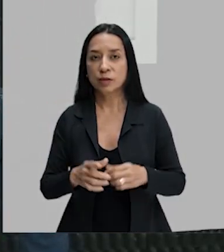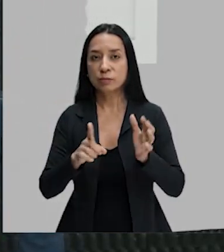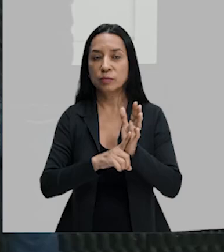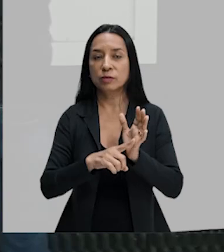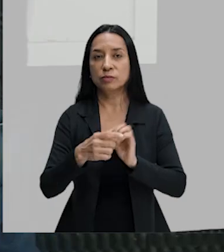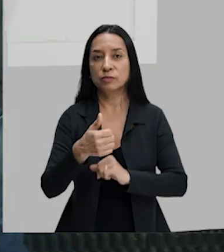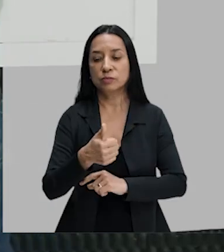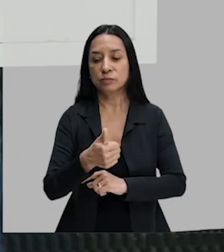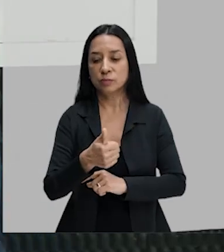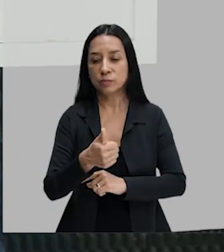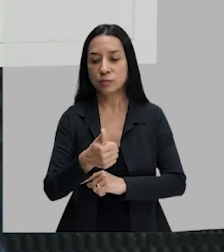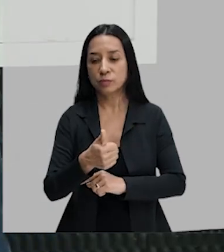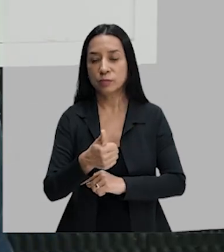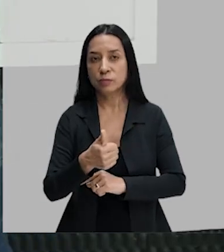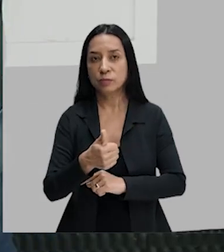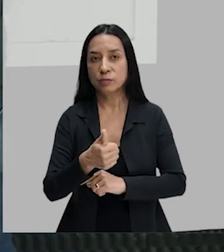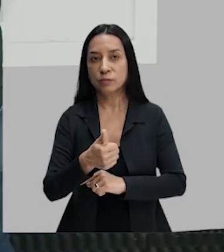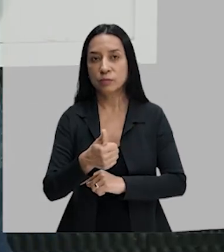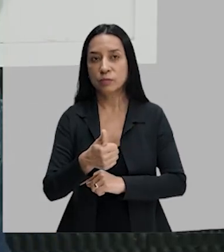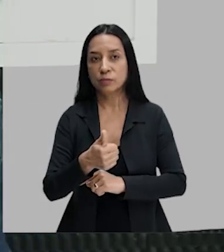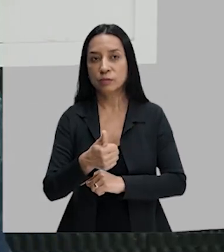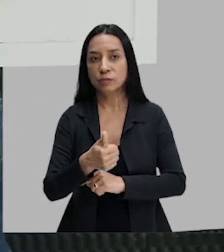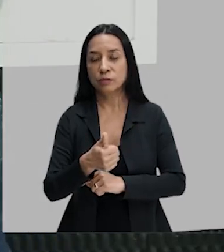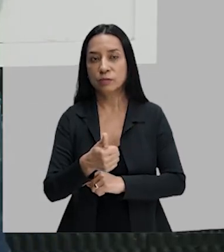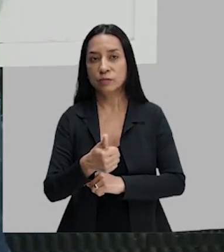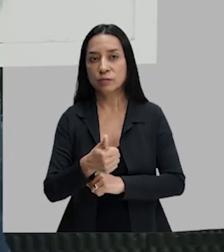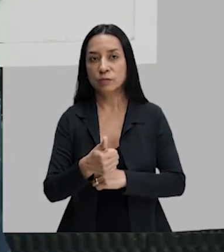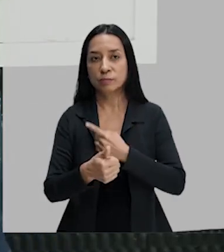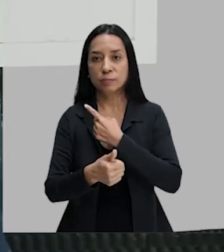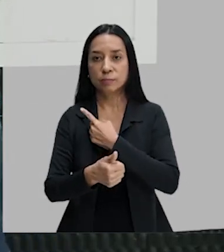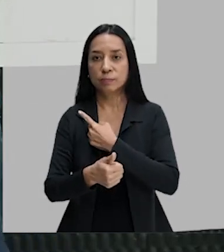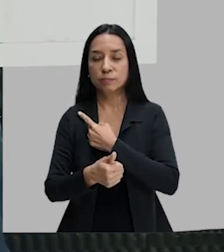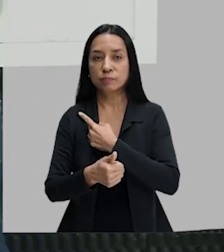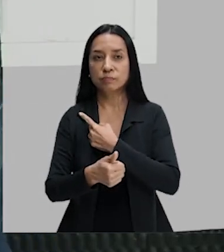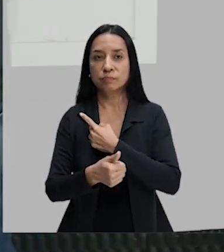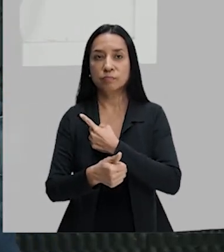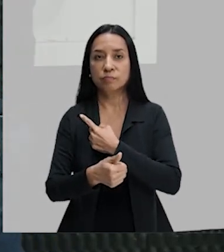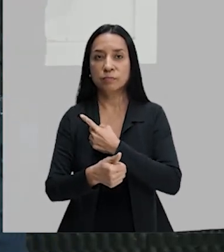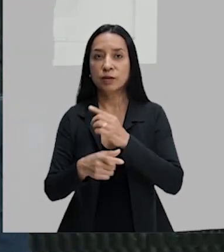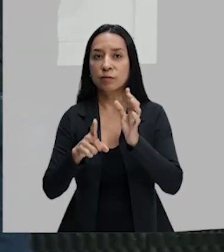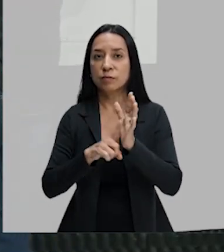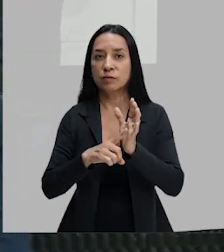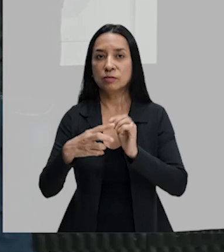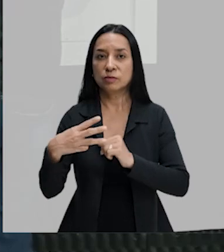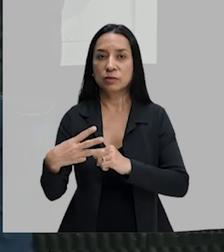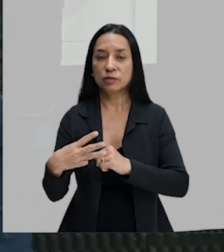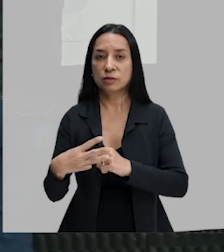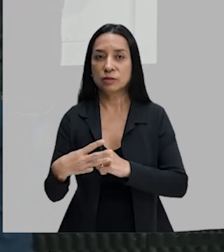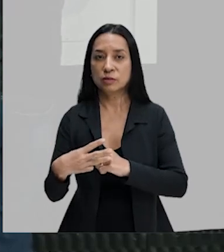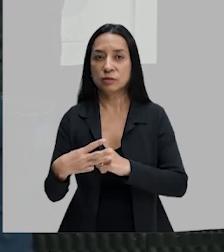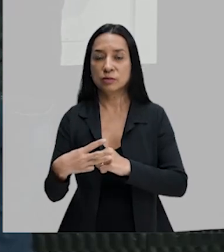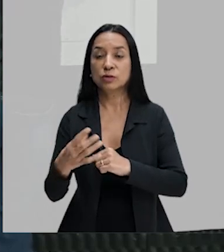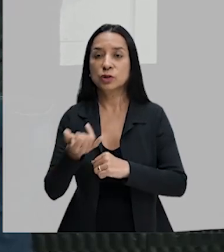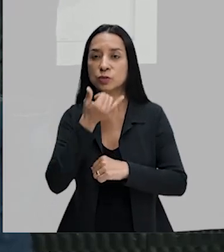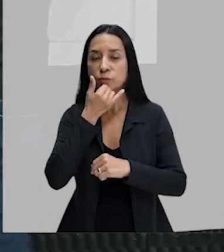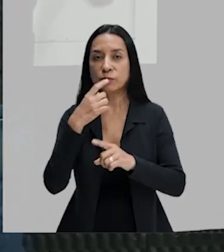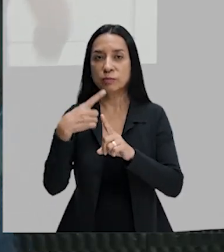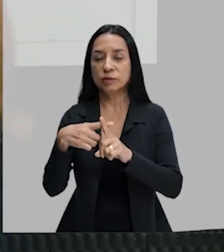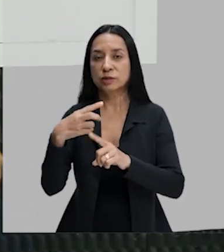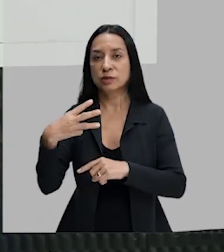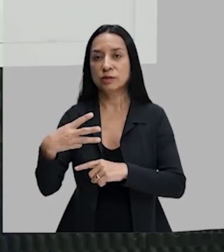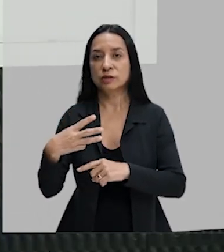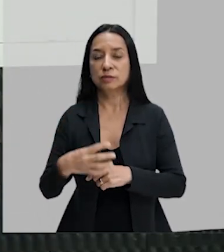1. Menos 1 multiplicado por menos 3 por 3 dá menos 3. Vem para cá mais 3.